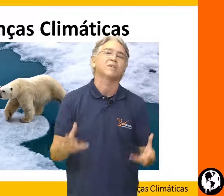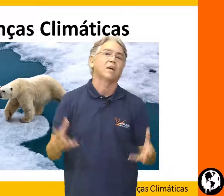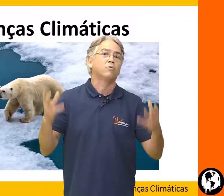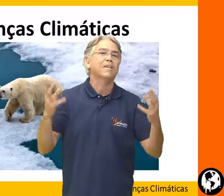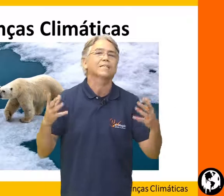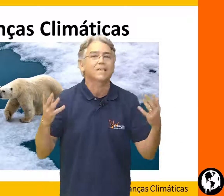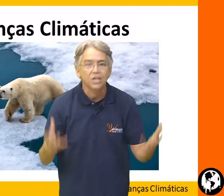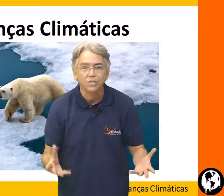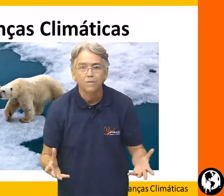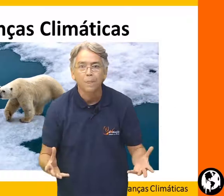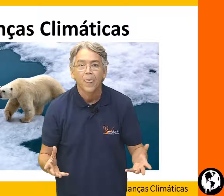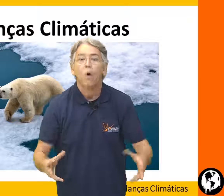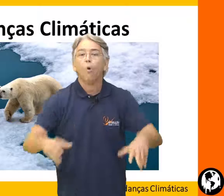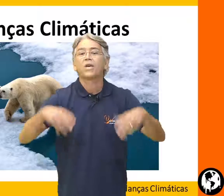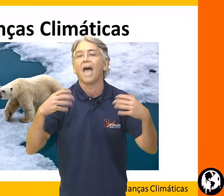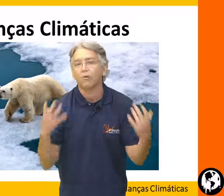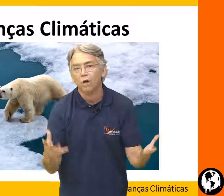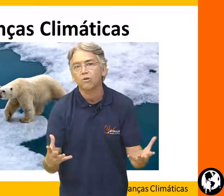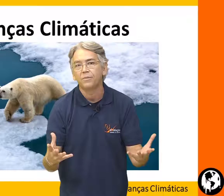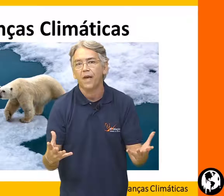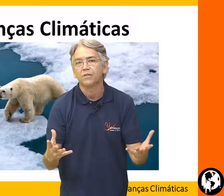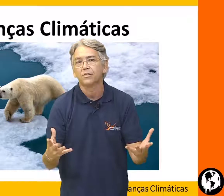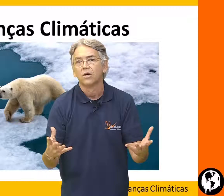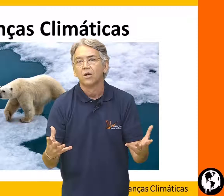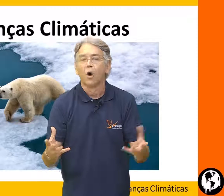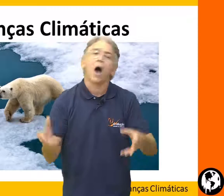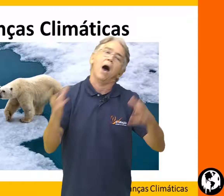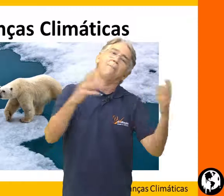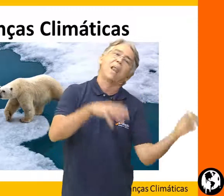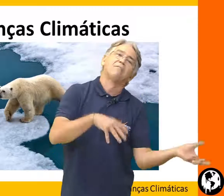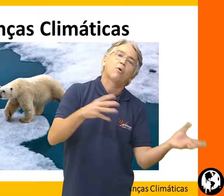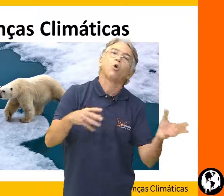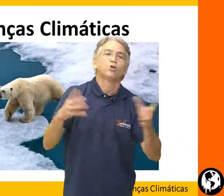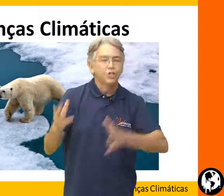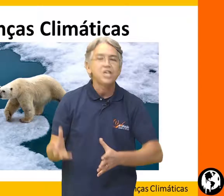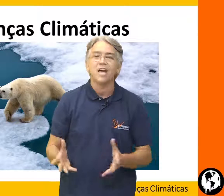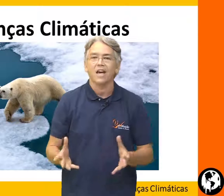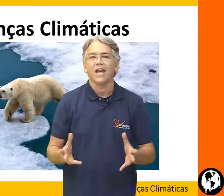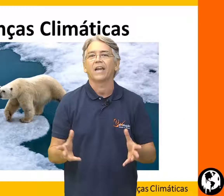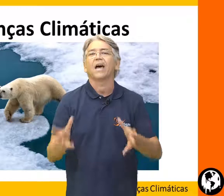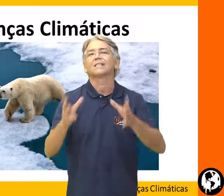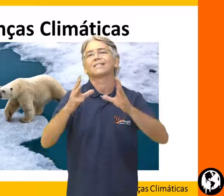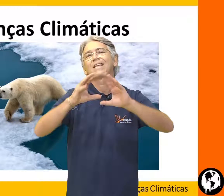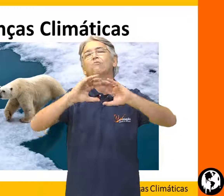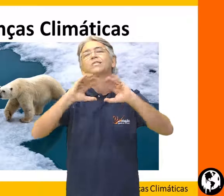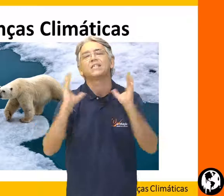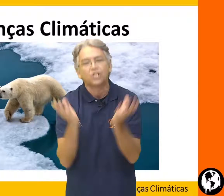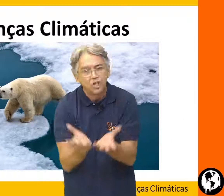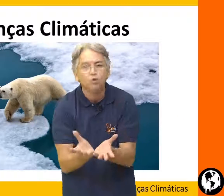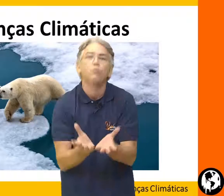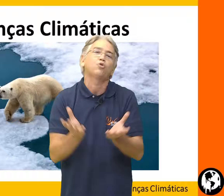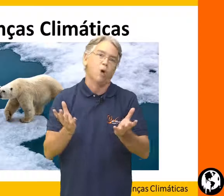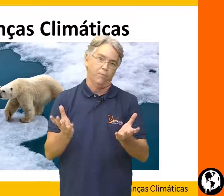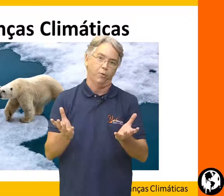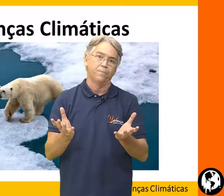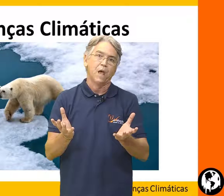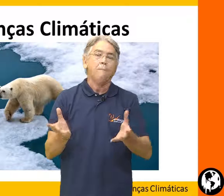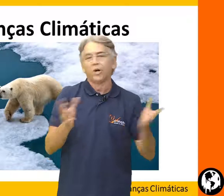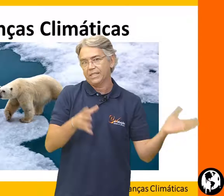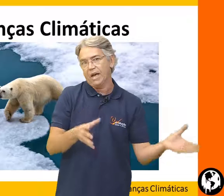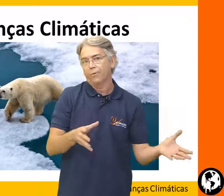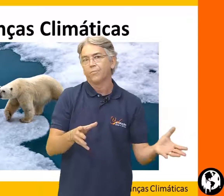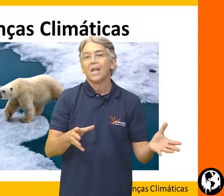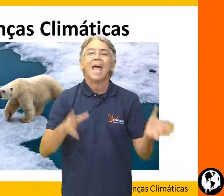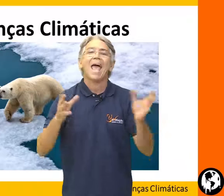que começamos é a seguinte: o que é o nosso ambiente? A palavra ecologia, ela tem um sentido muito amplo.